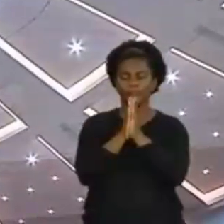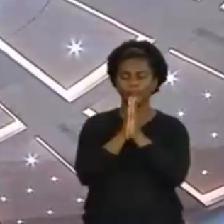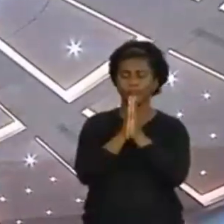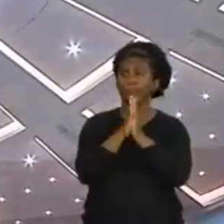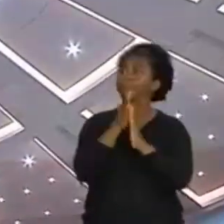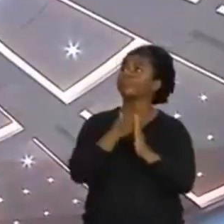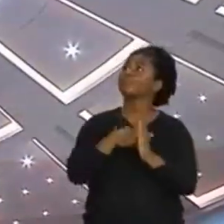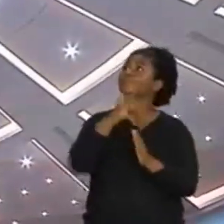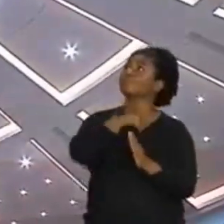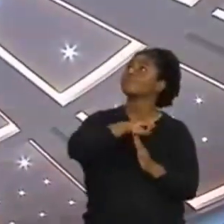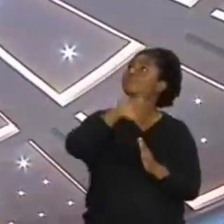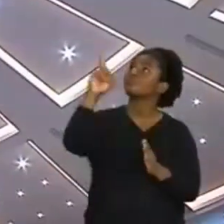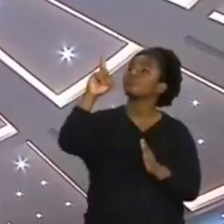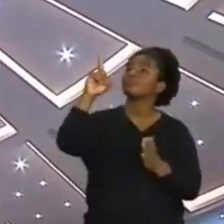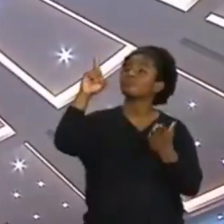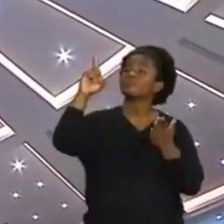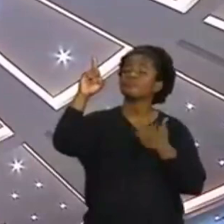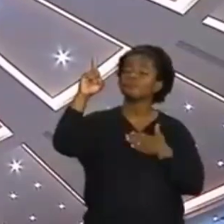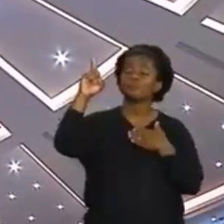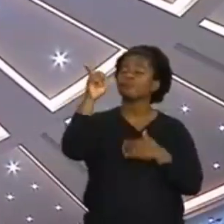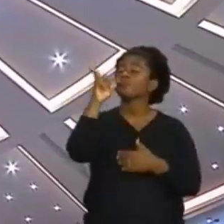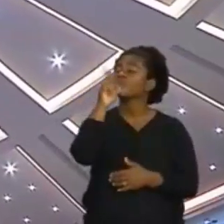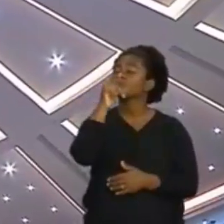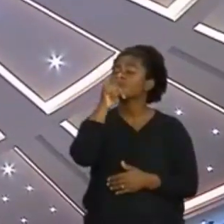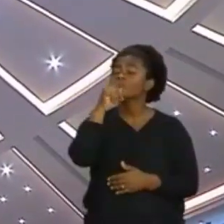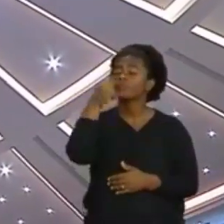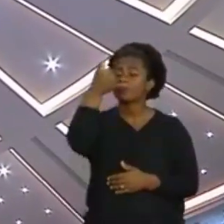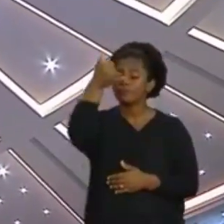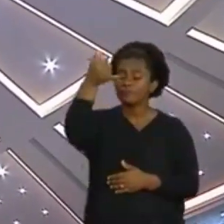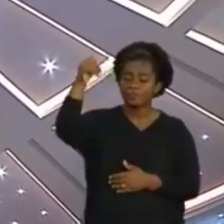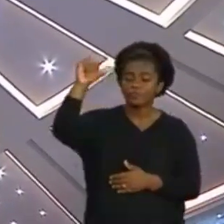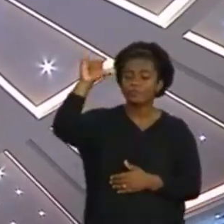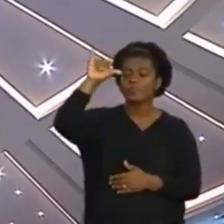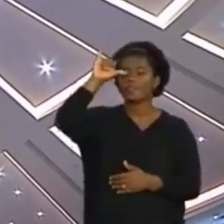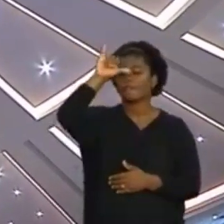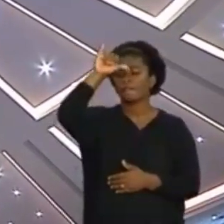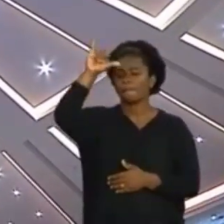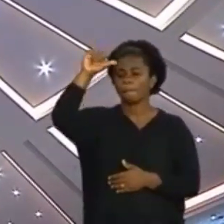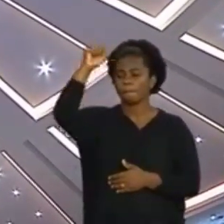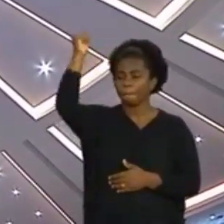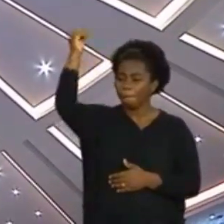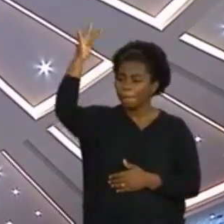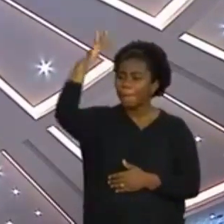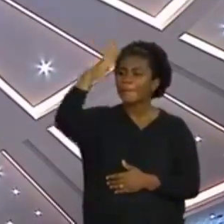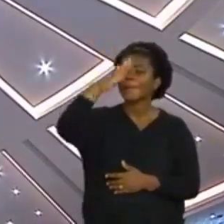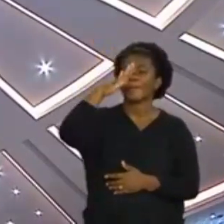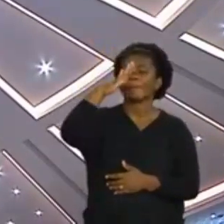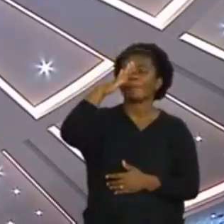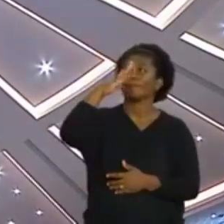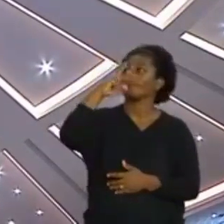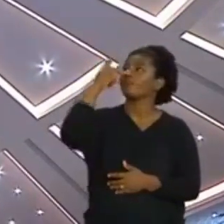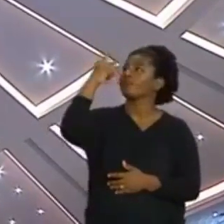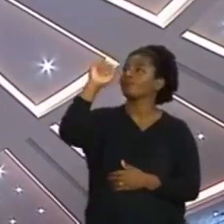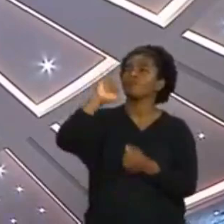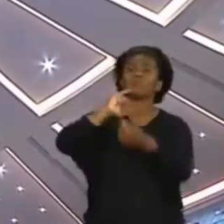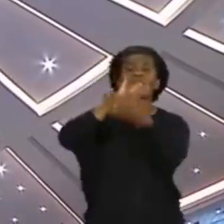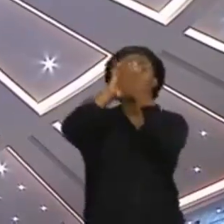que a minha água seja ungida, seja consagrada para a tua